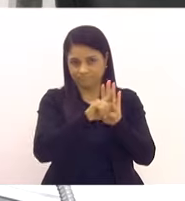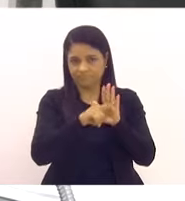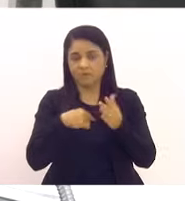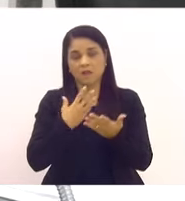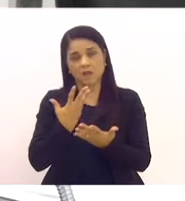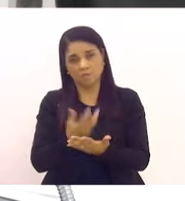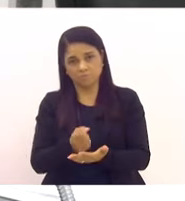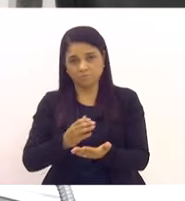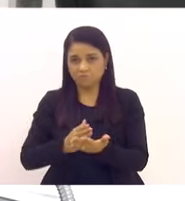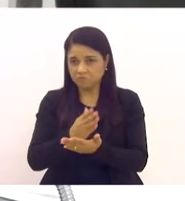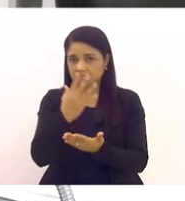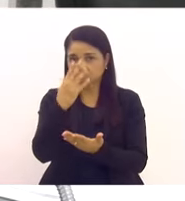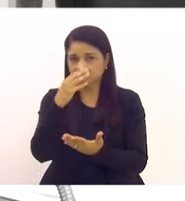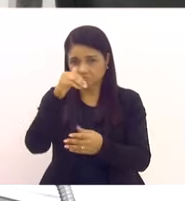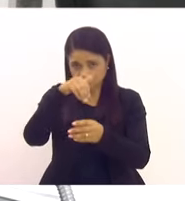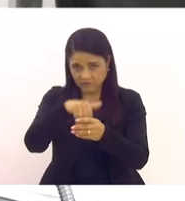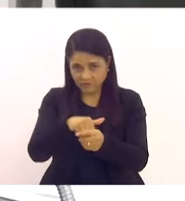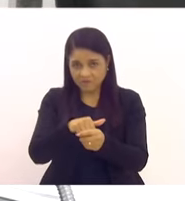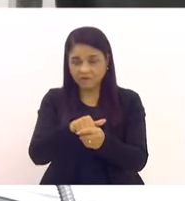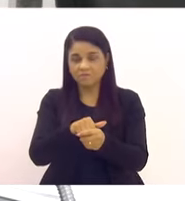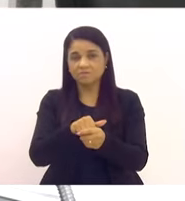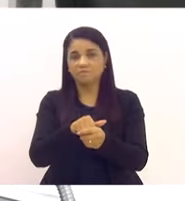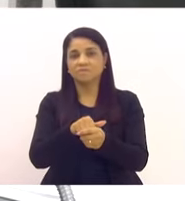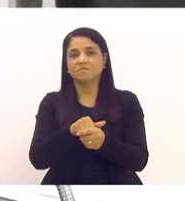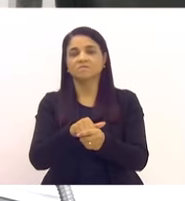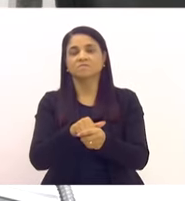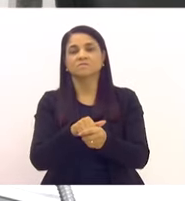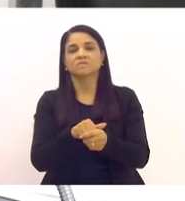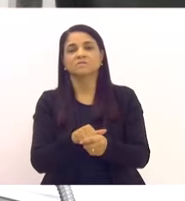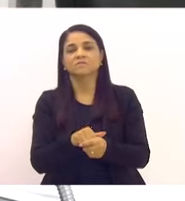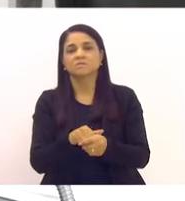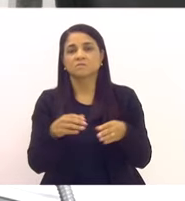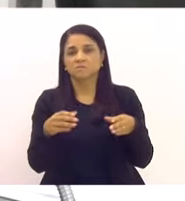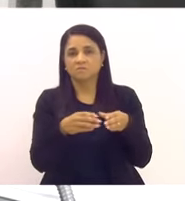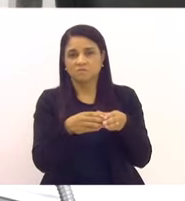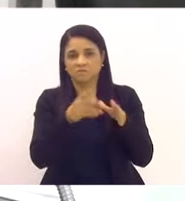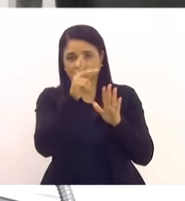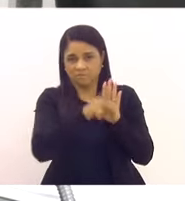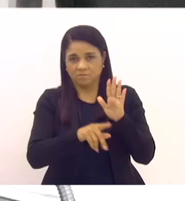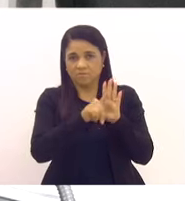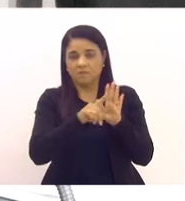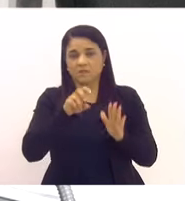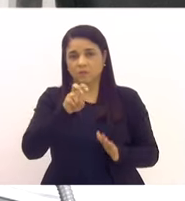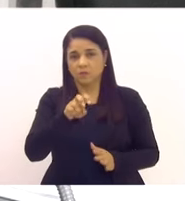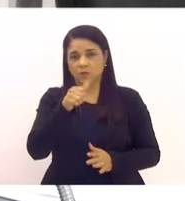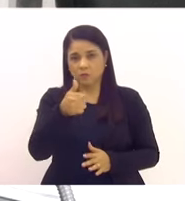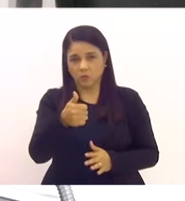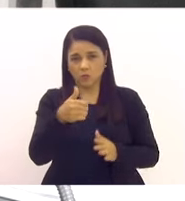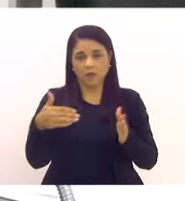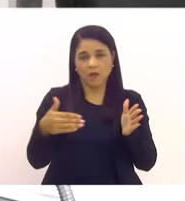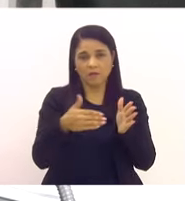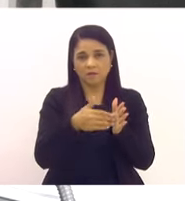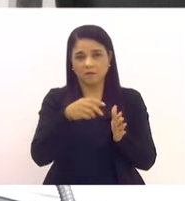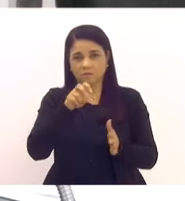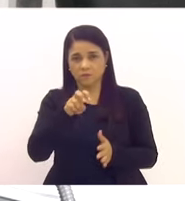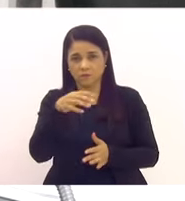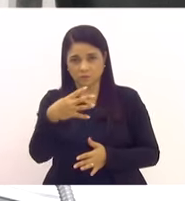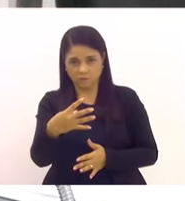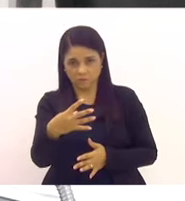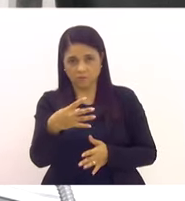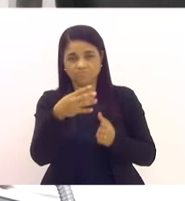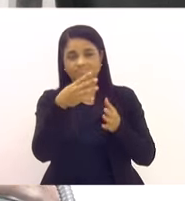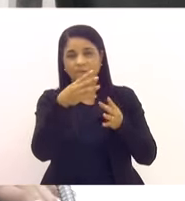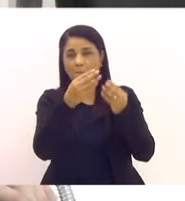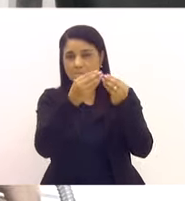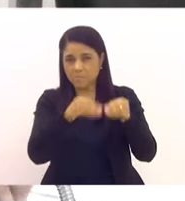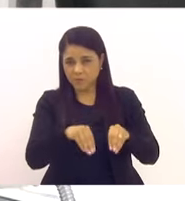aprovam a votação em bloco, permaneçam como estão, aprovada a votação em bloco. Vou cantar o projeto 51 ao 54, todos da